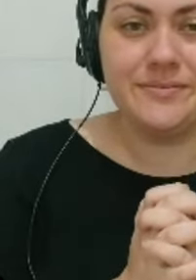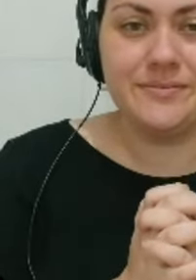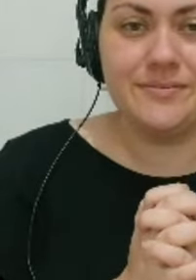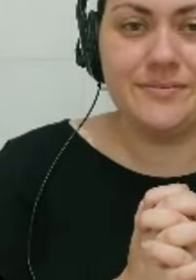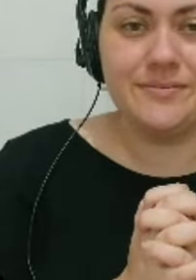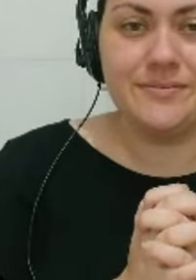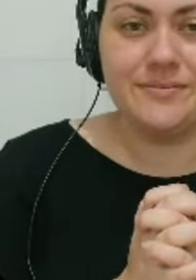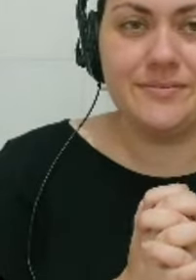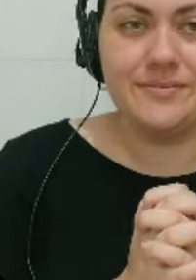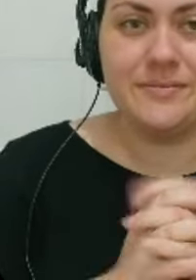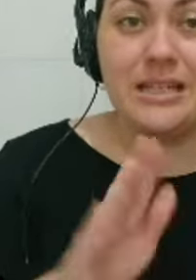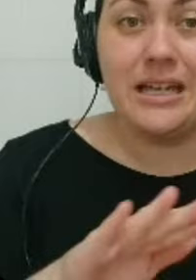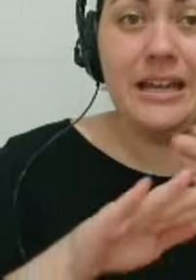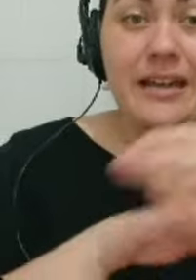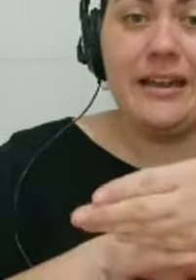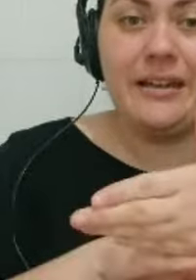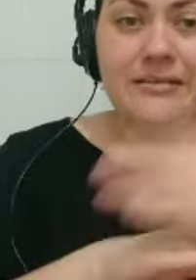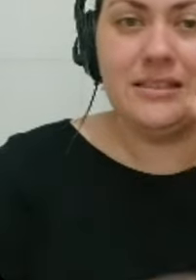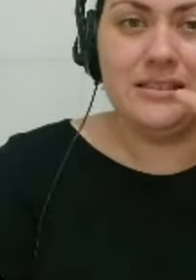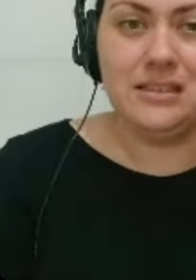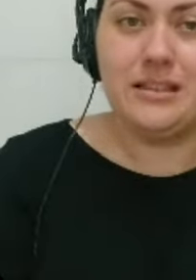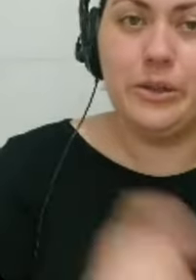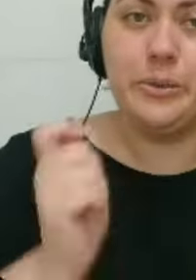entre aqui para eu poder te